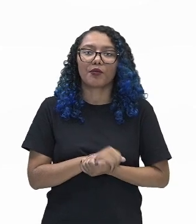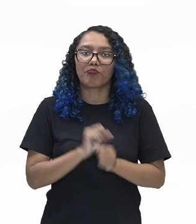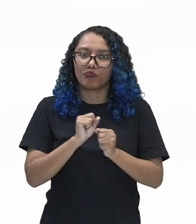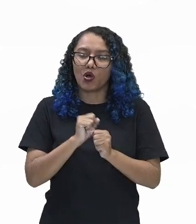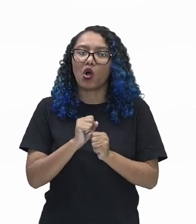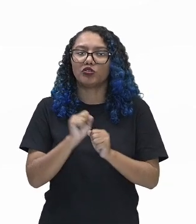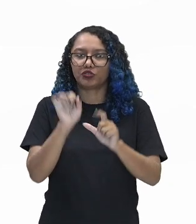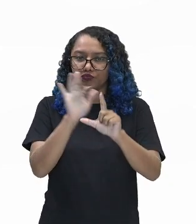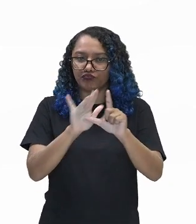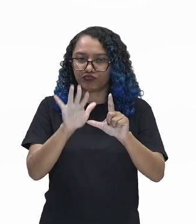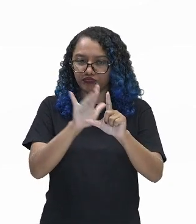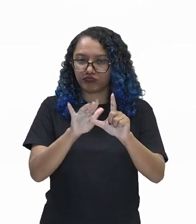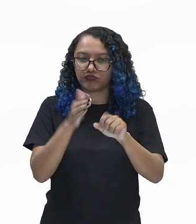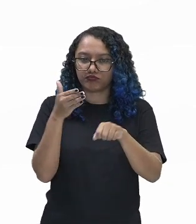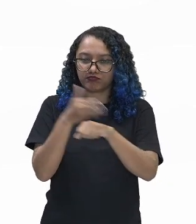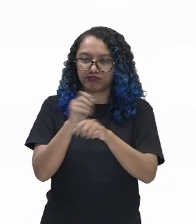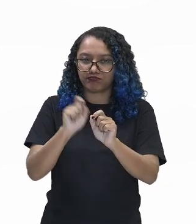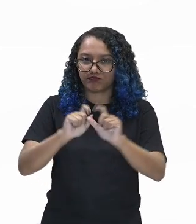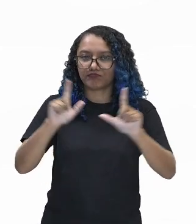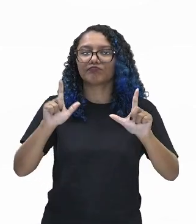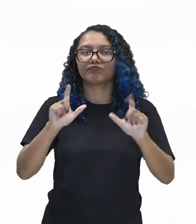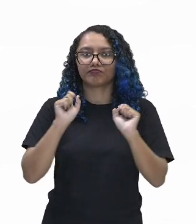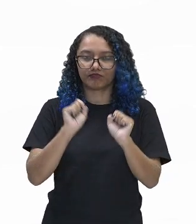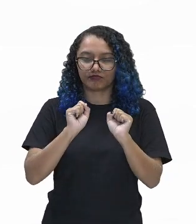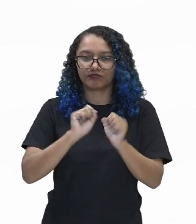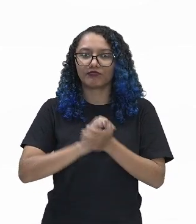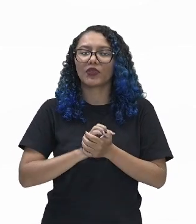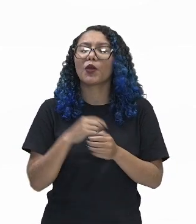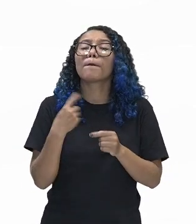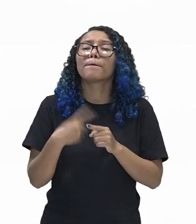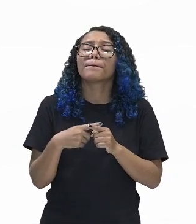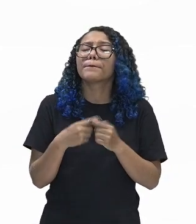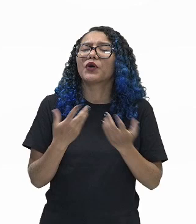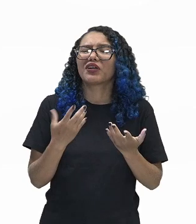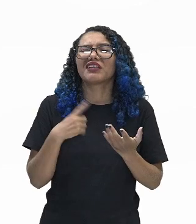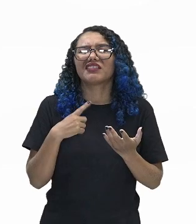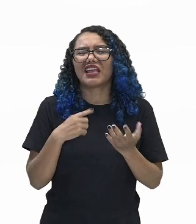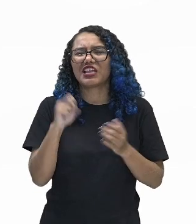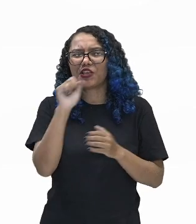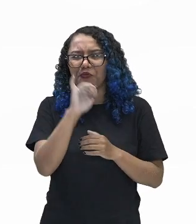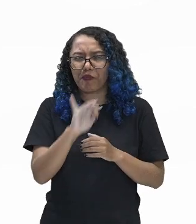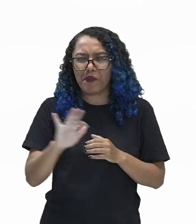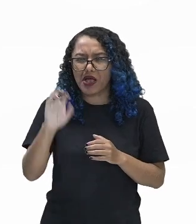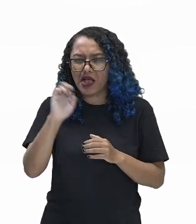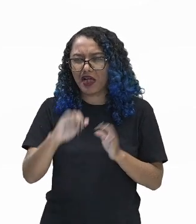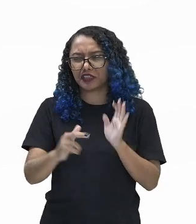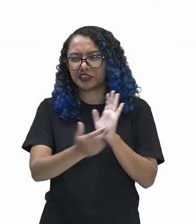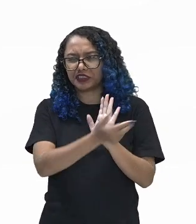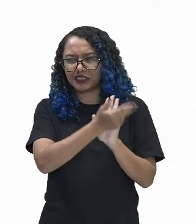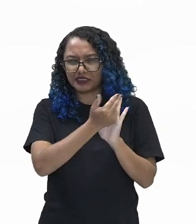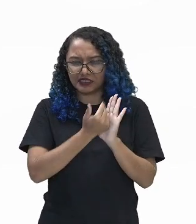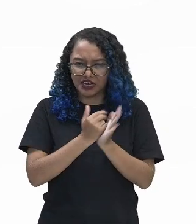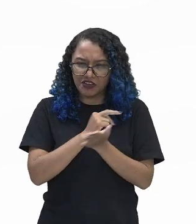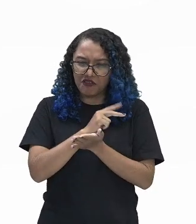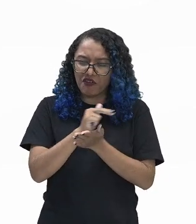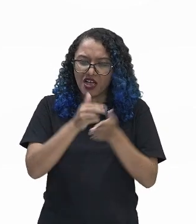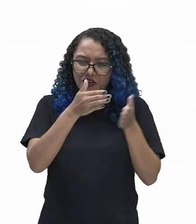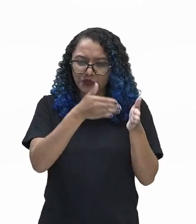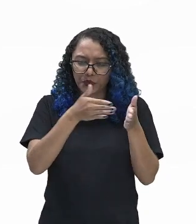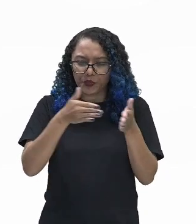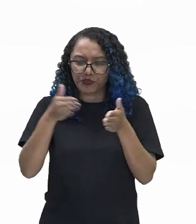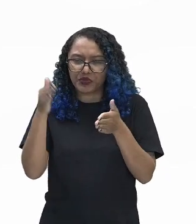QR Code, não é? Pelo fato de ter muita imagem e pelo fato de ser uma sequência